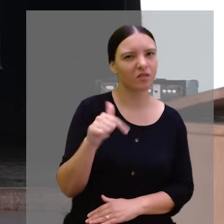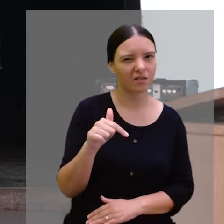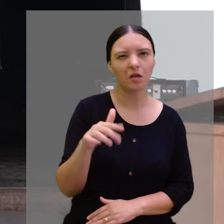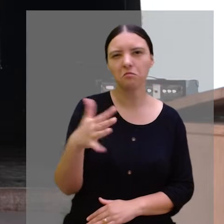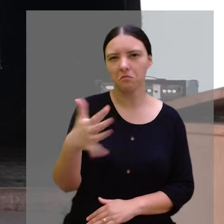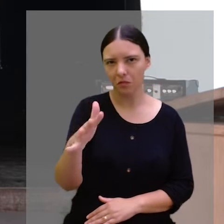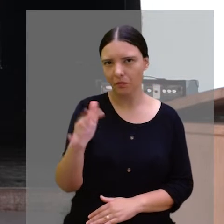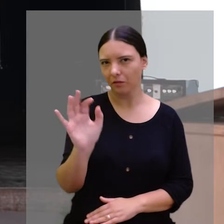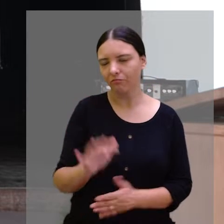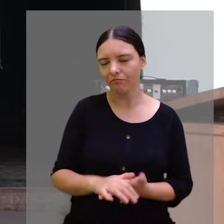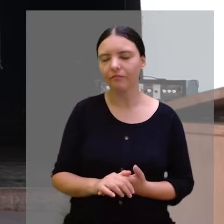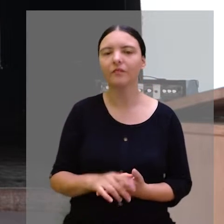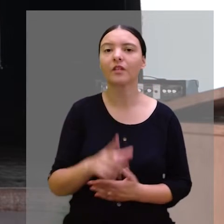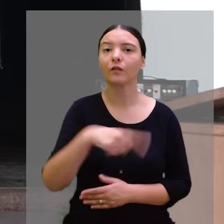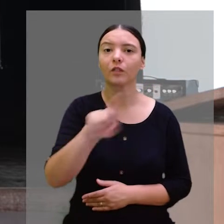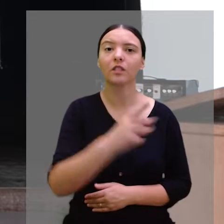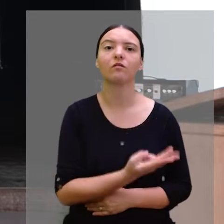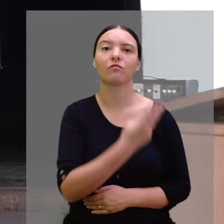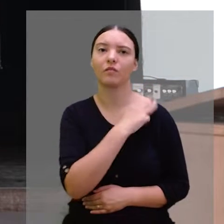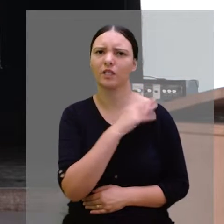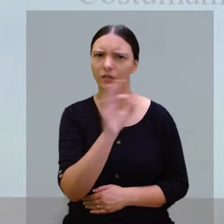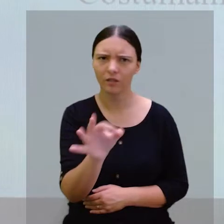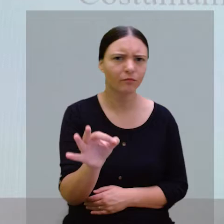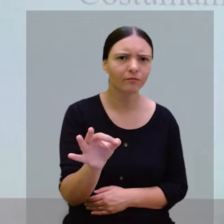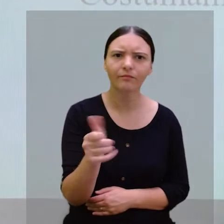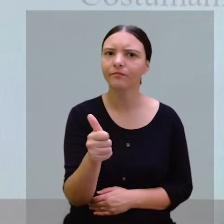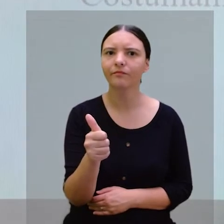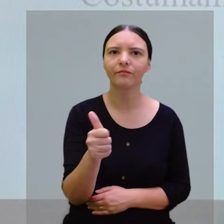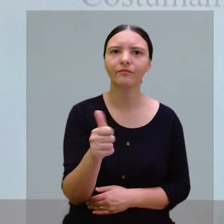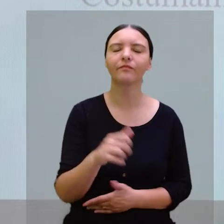coisa assim. Vocês estão no ensino médio, não é isso?